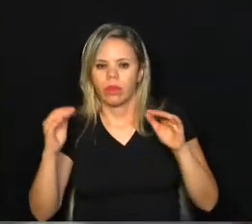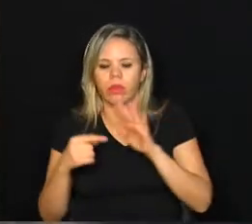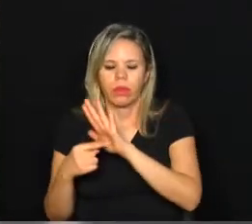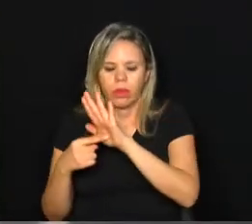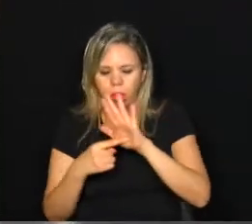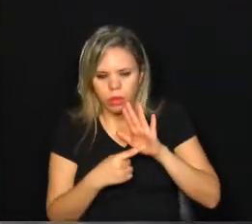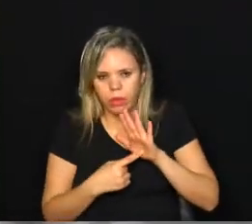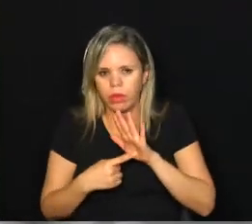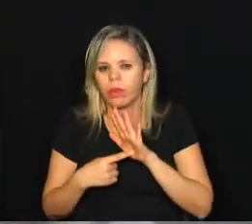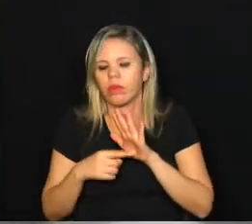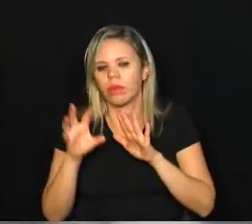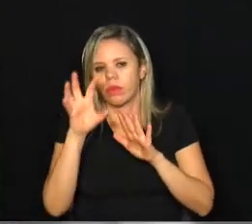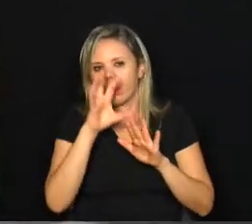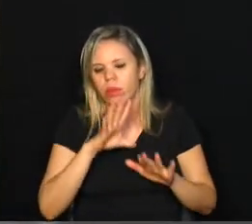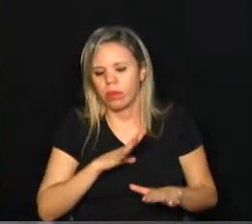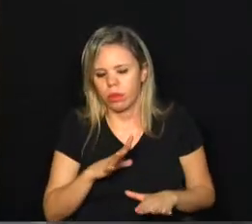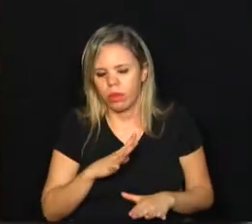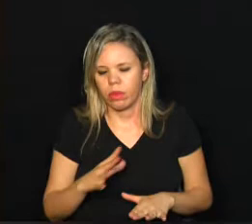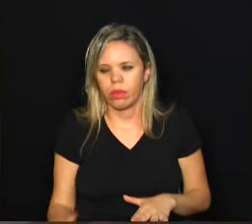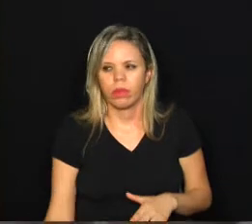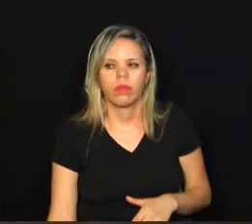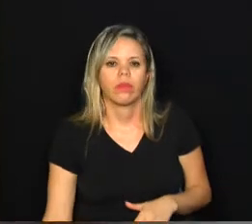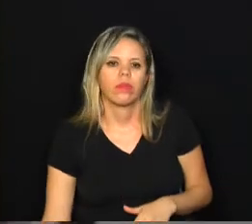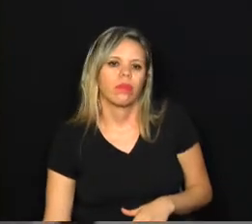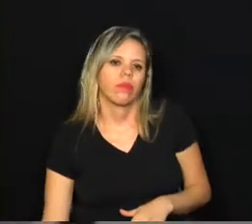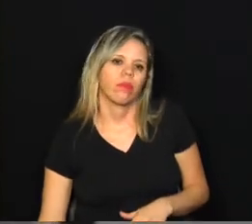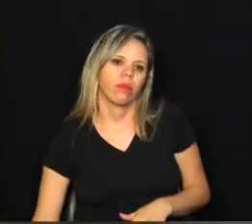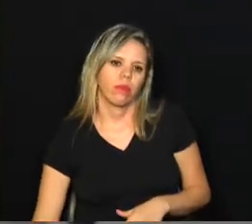né, das cidades que são